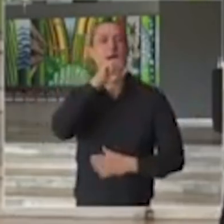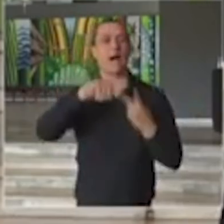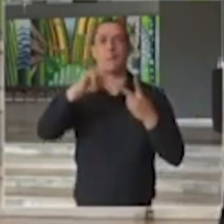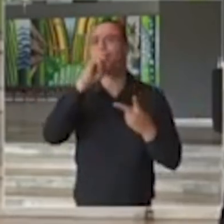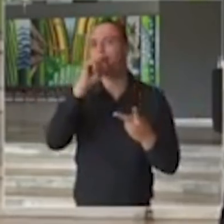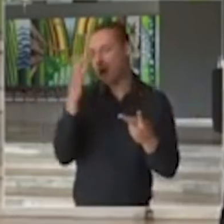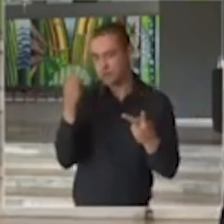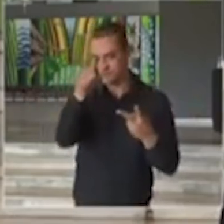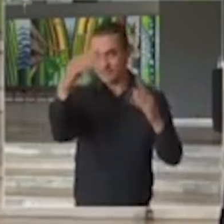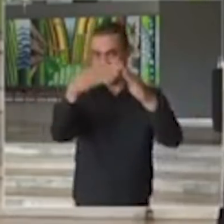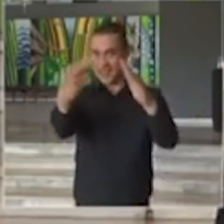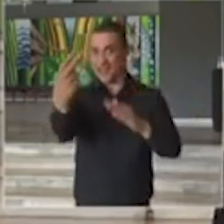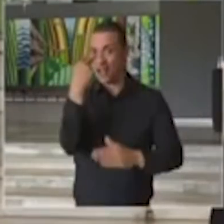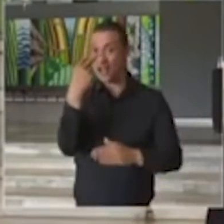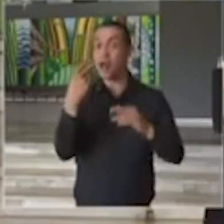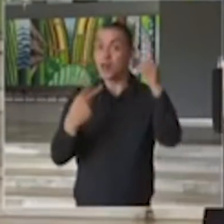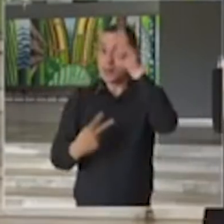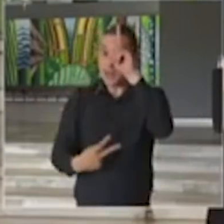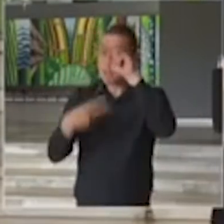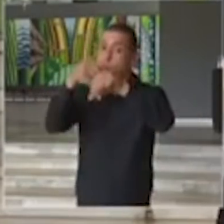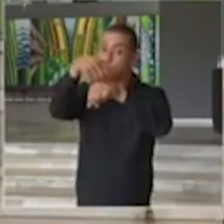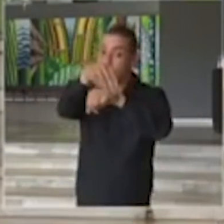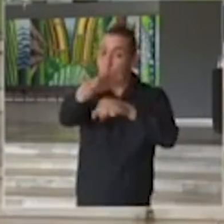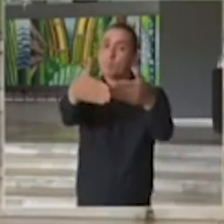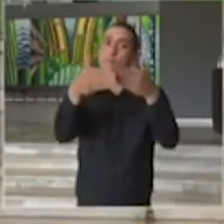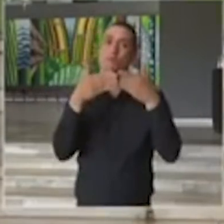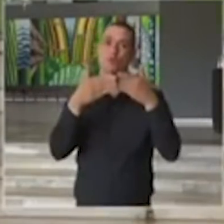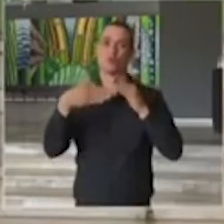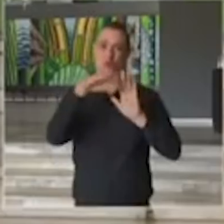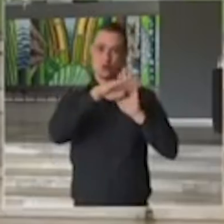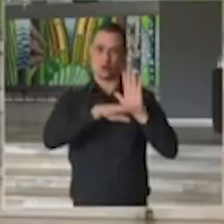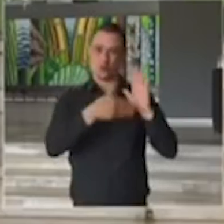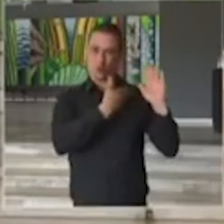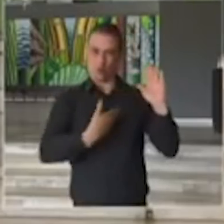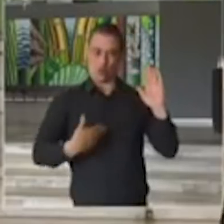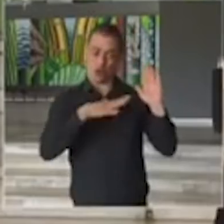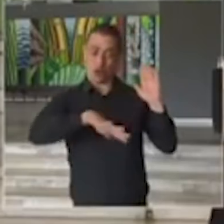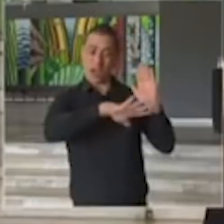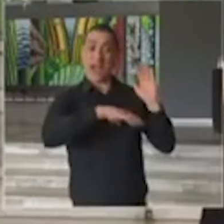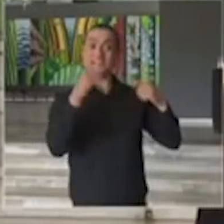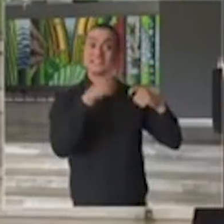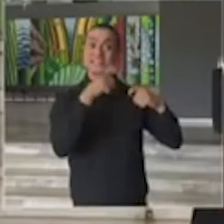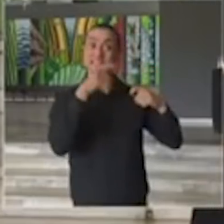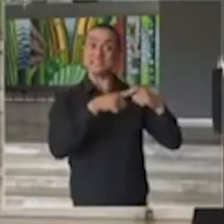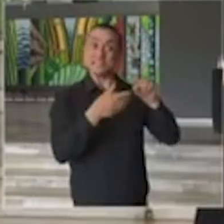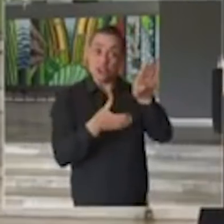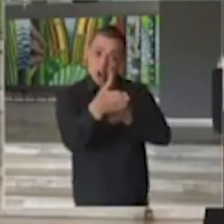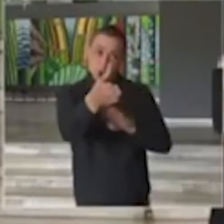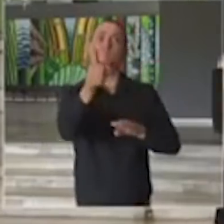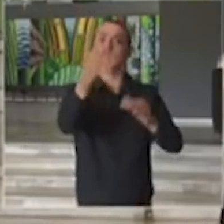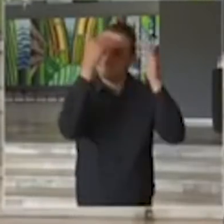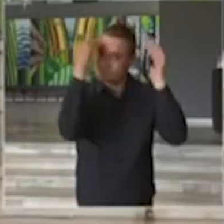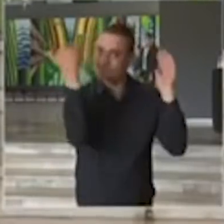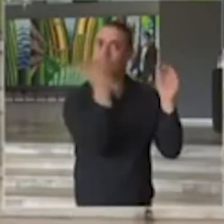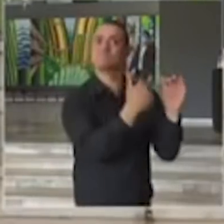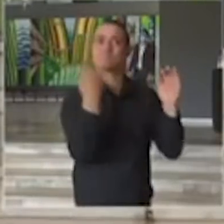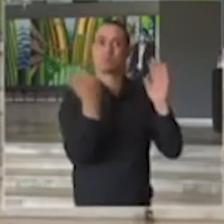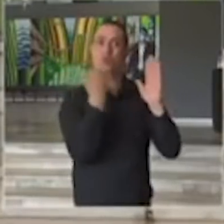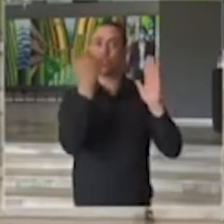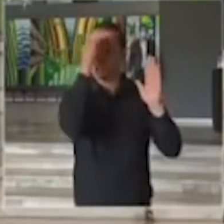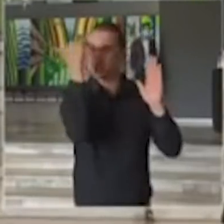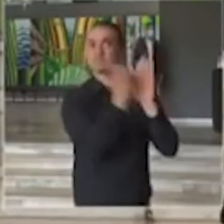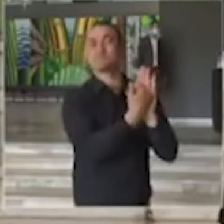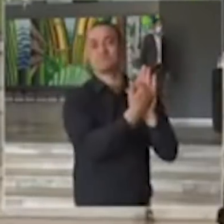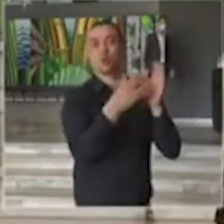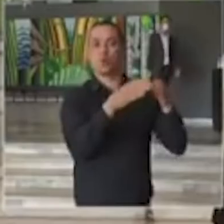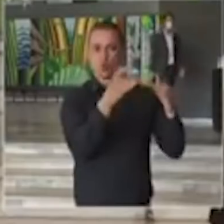família pai de família para que siga as orientações do setor de saúde do centro de contingência o